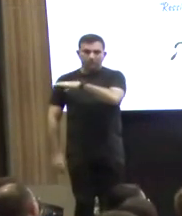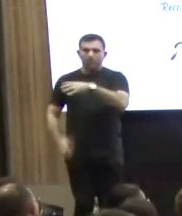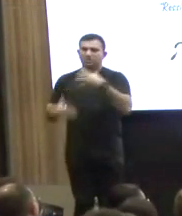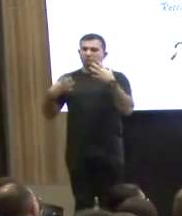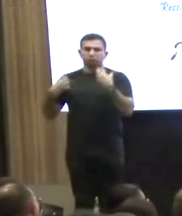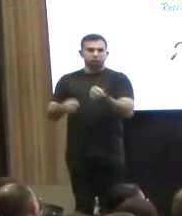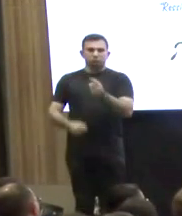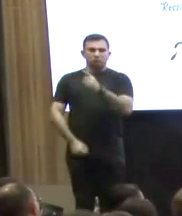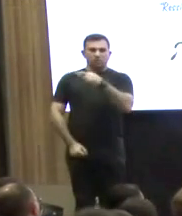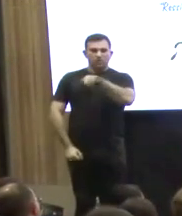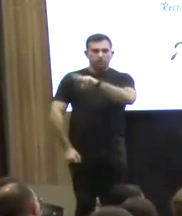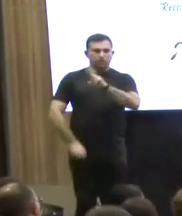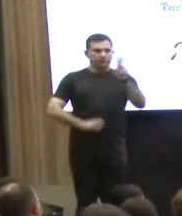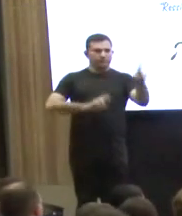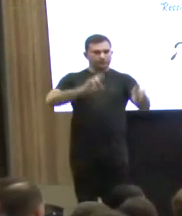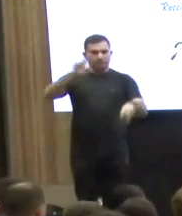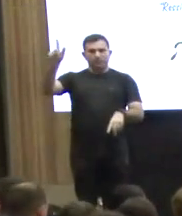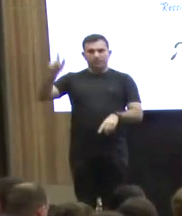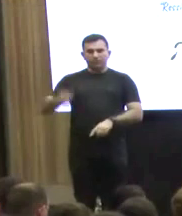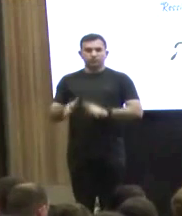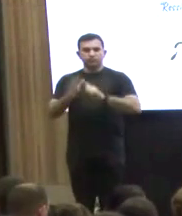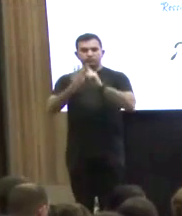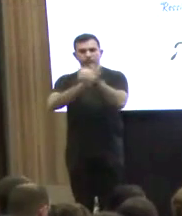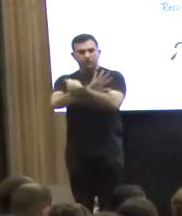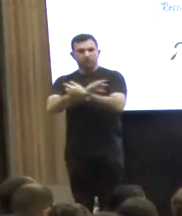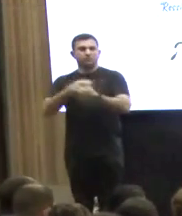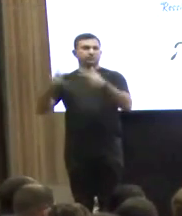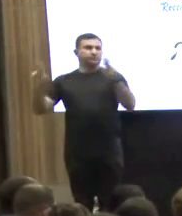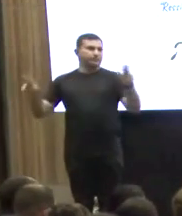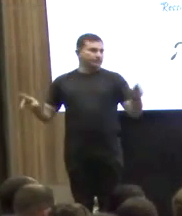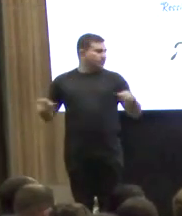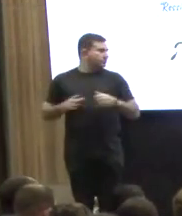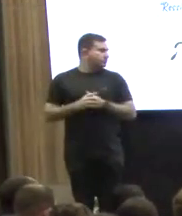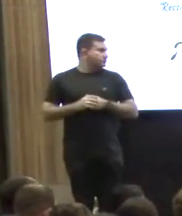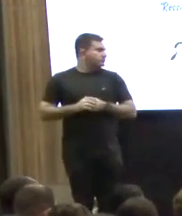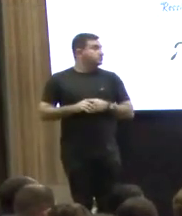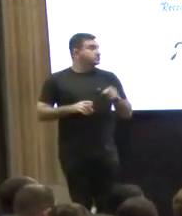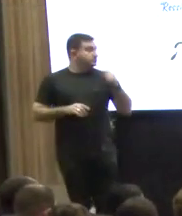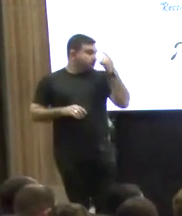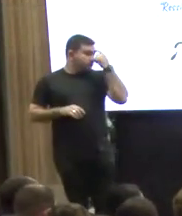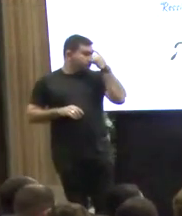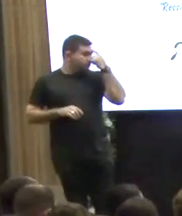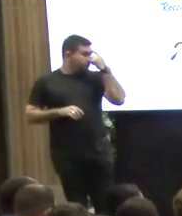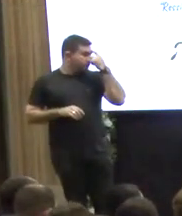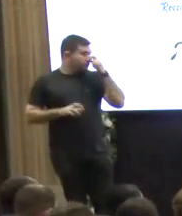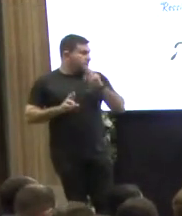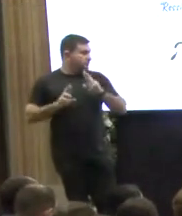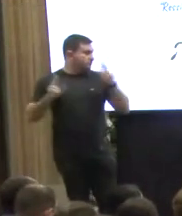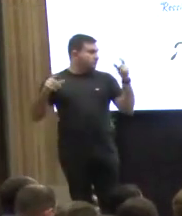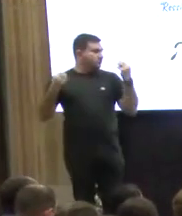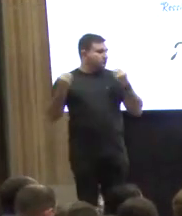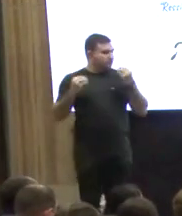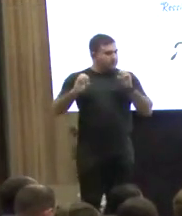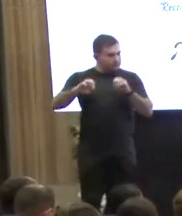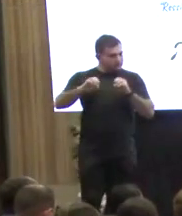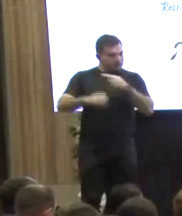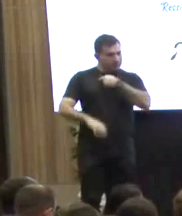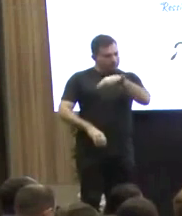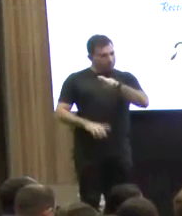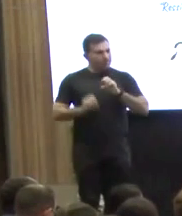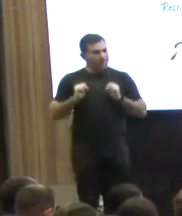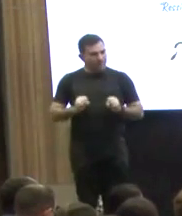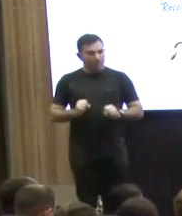E a gente faz isso nas mais diferentes maneiras. Muitas críticas ao ensino religioso chamam a atenção para o quanto que o espaço do ensino